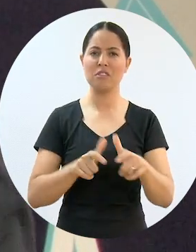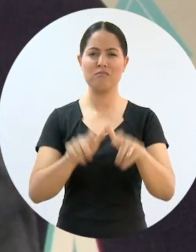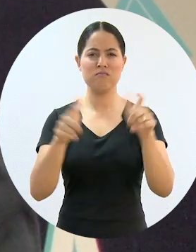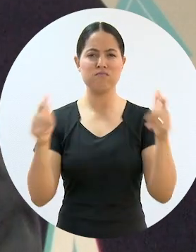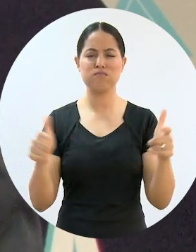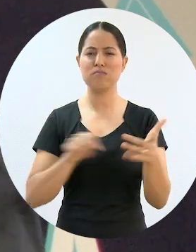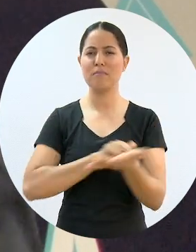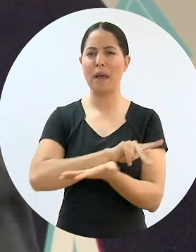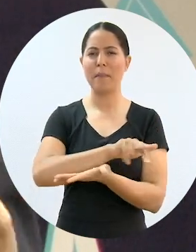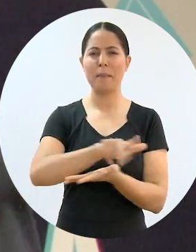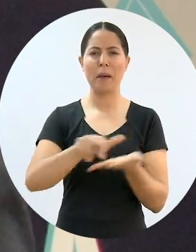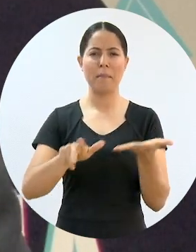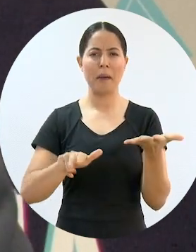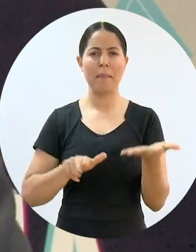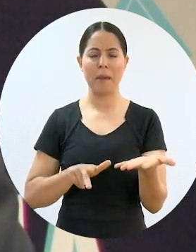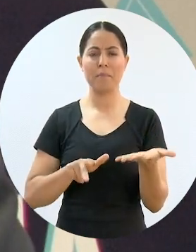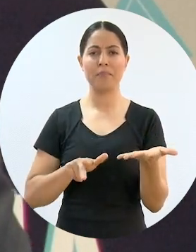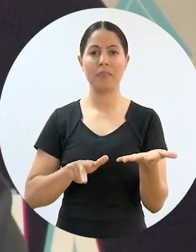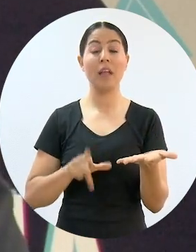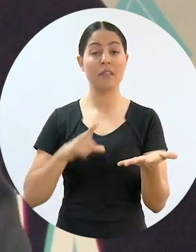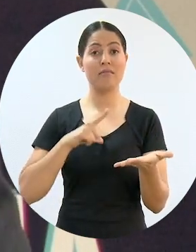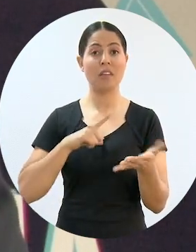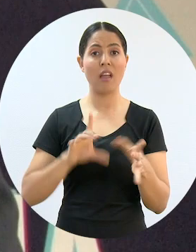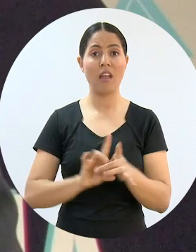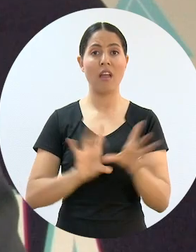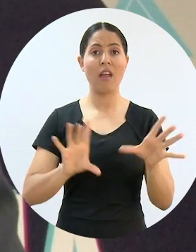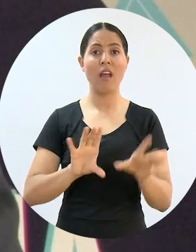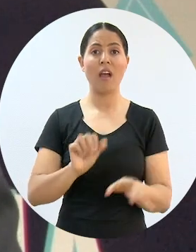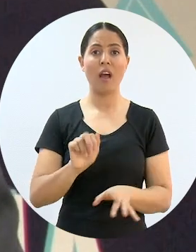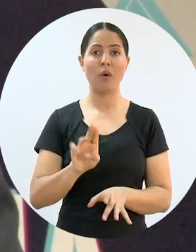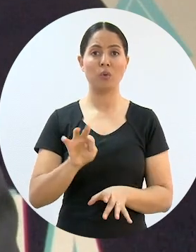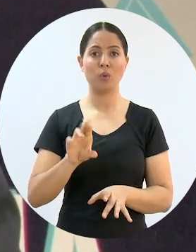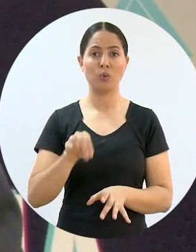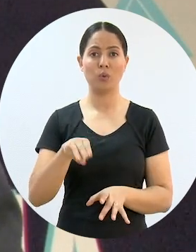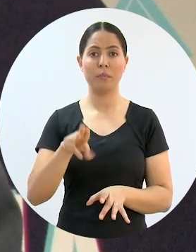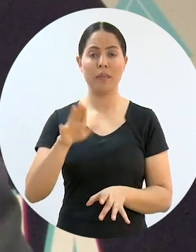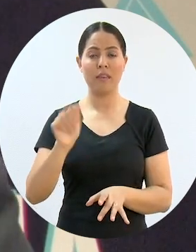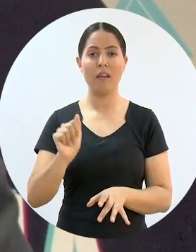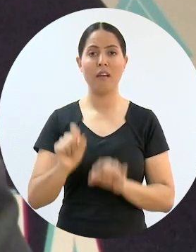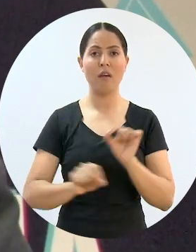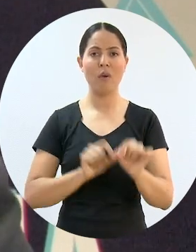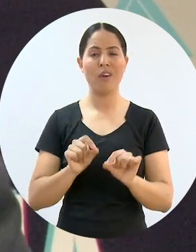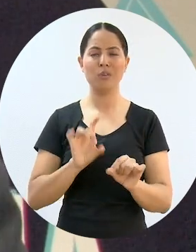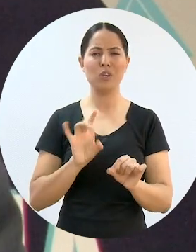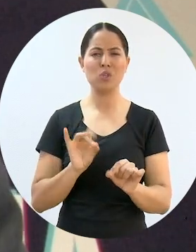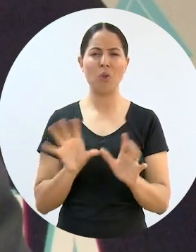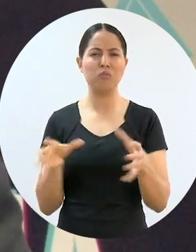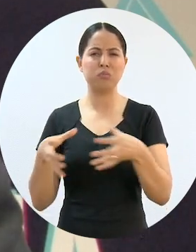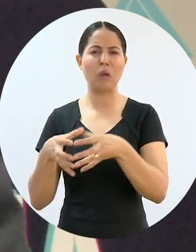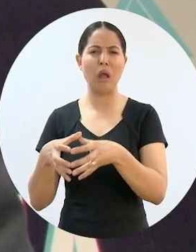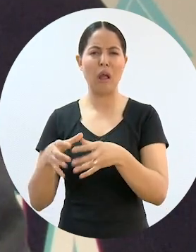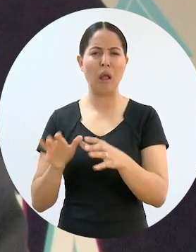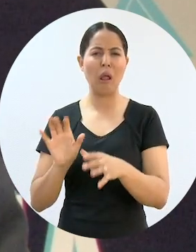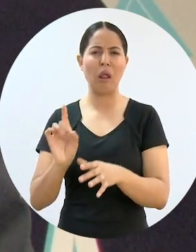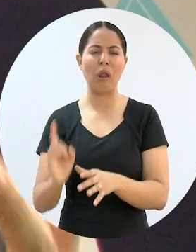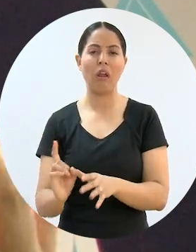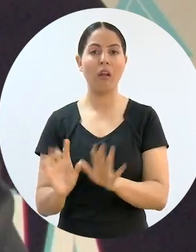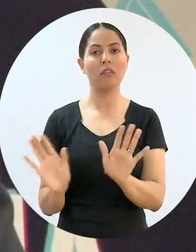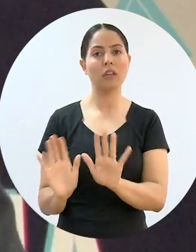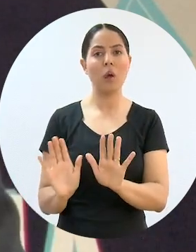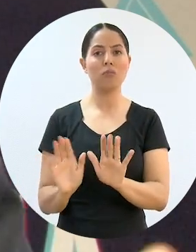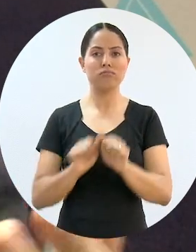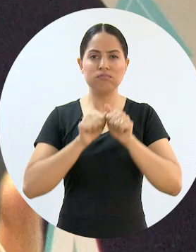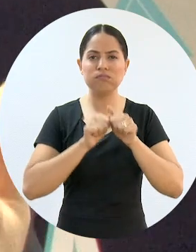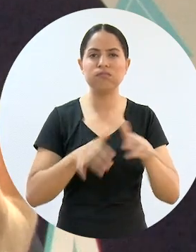Todas as dimensões se realizam. A autonomia está relacionada à defesa de um projeto de universidade que não seja unilateral, que não se amesquinhe e